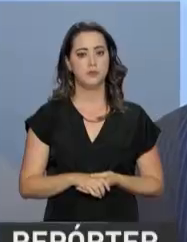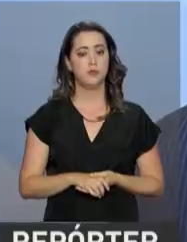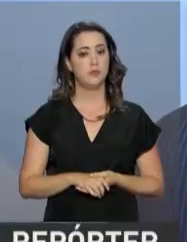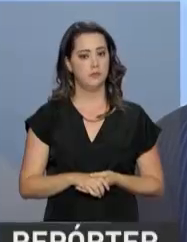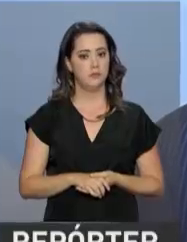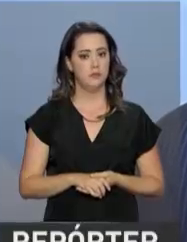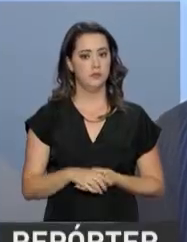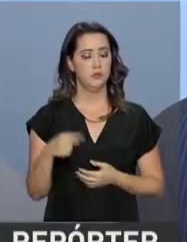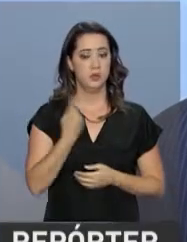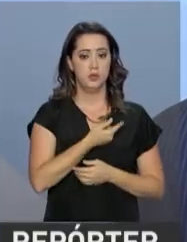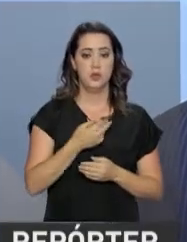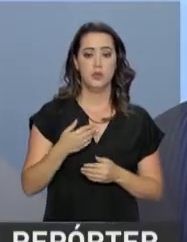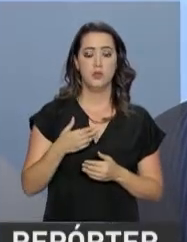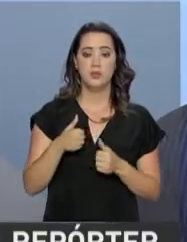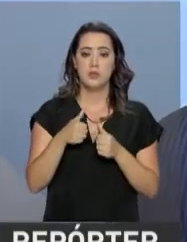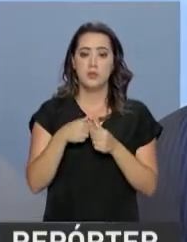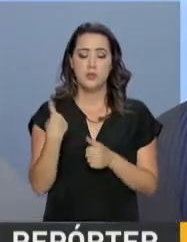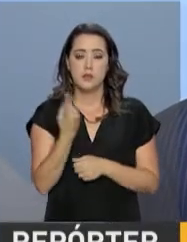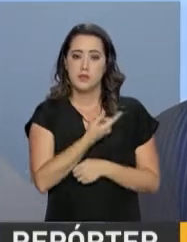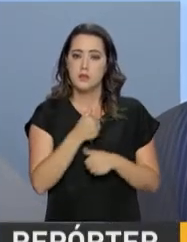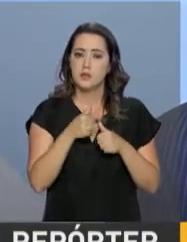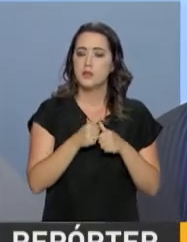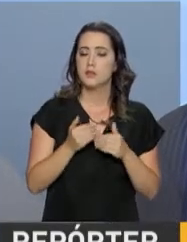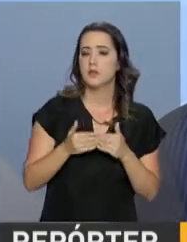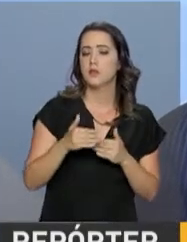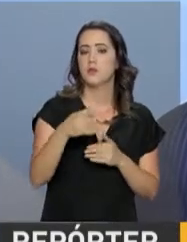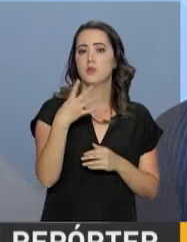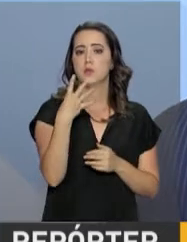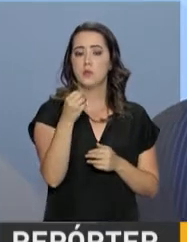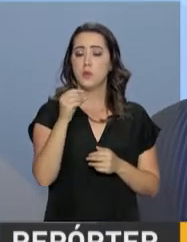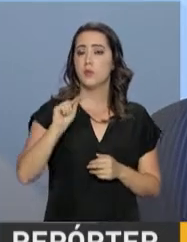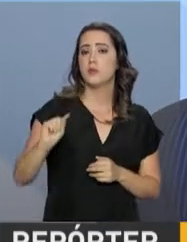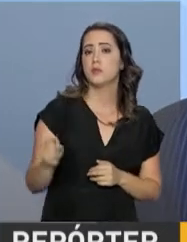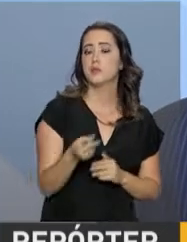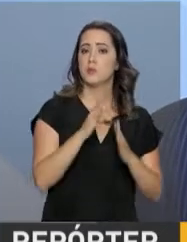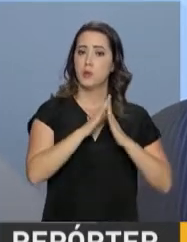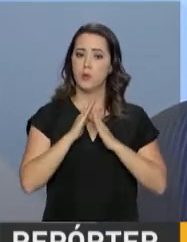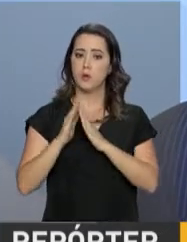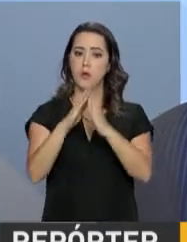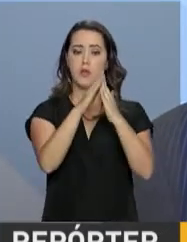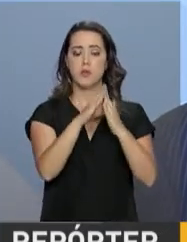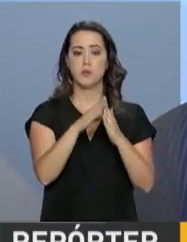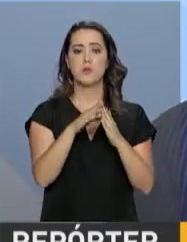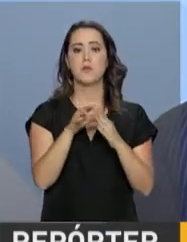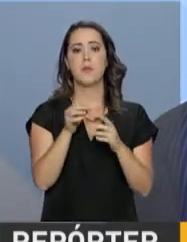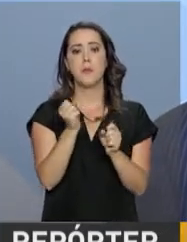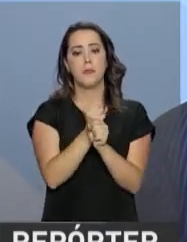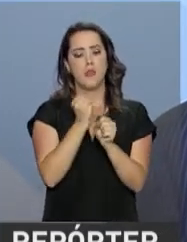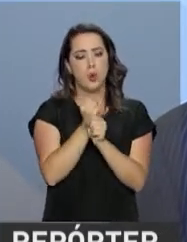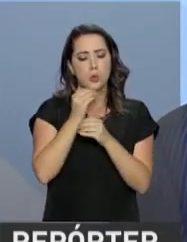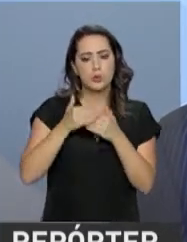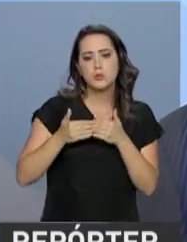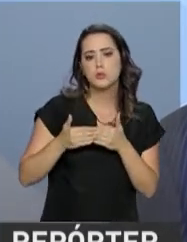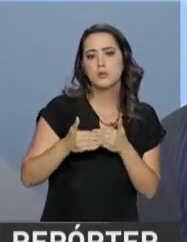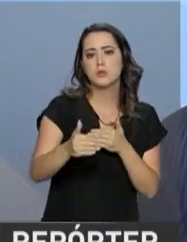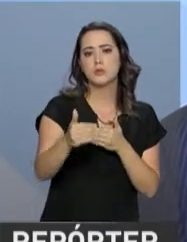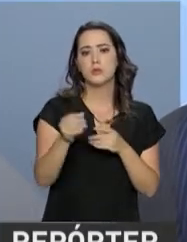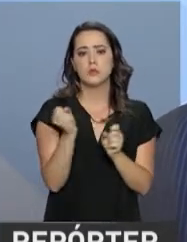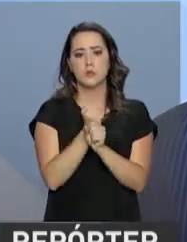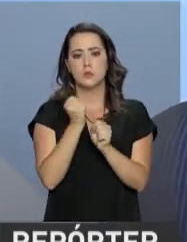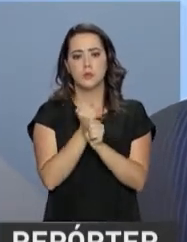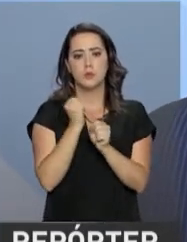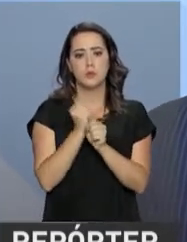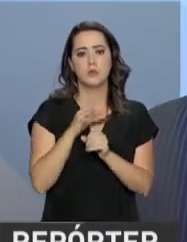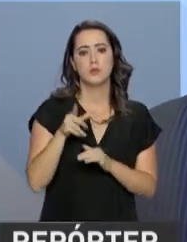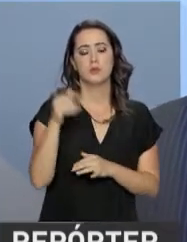E ainda estamos com mais de 400 mil unidades, quer dizer, moradias, sendo em evolução, em construção